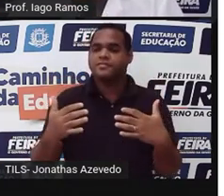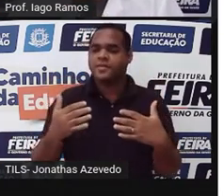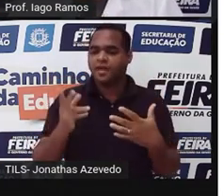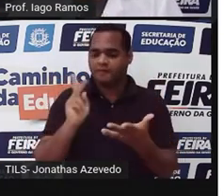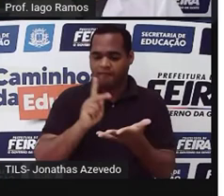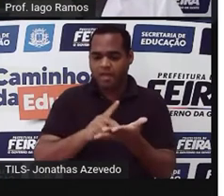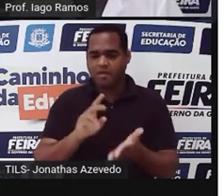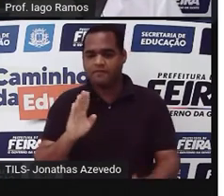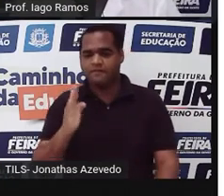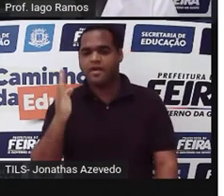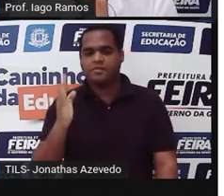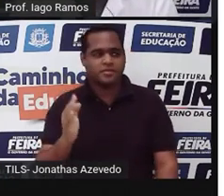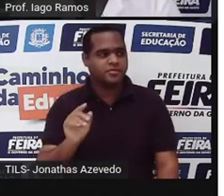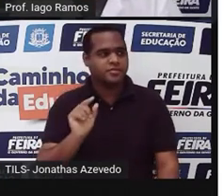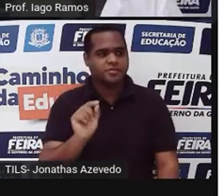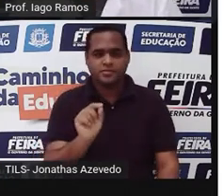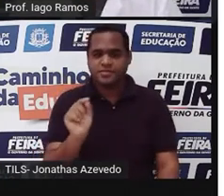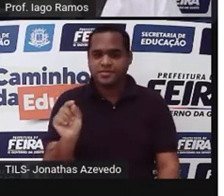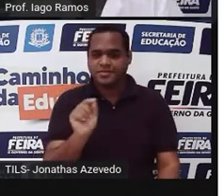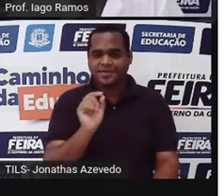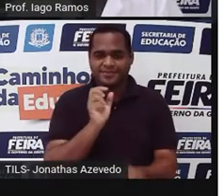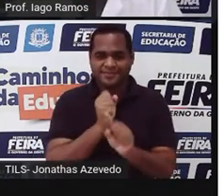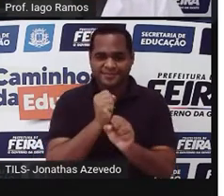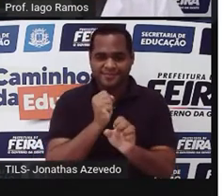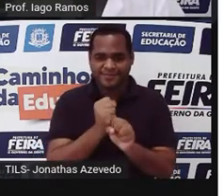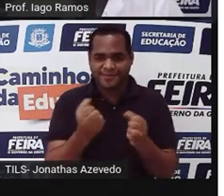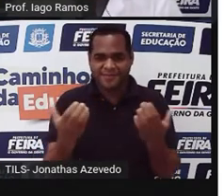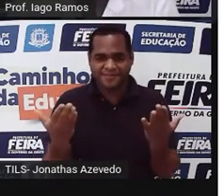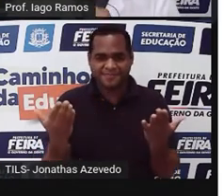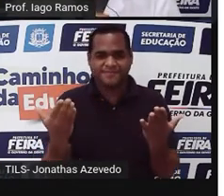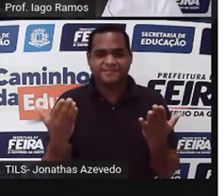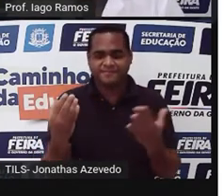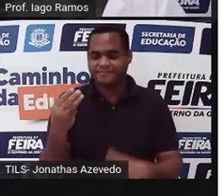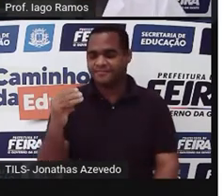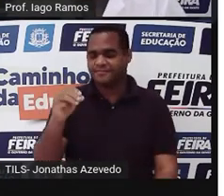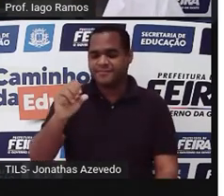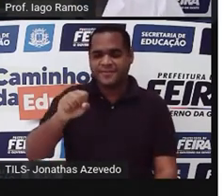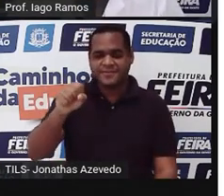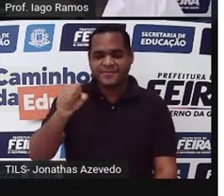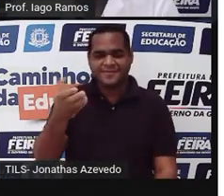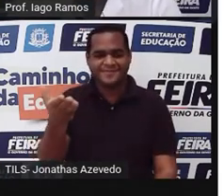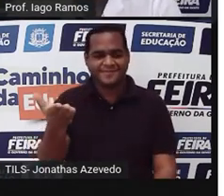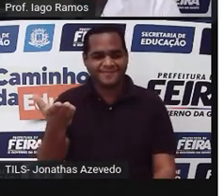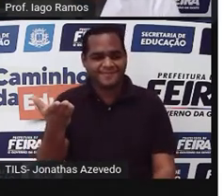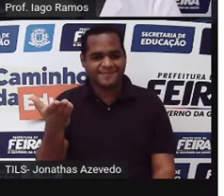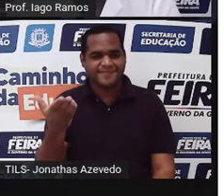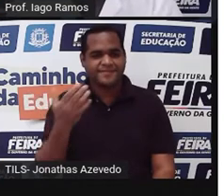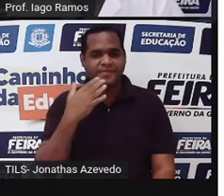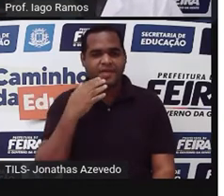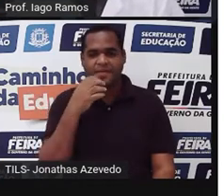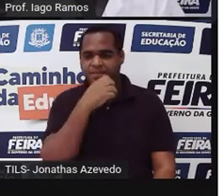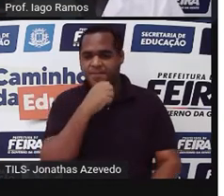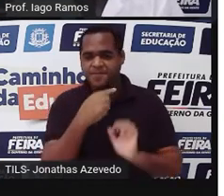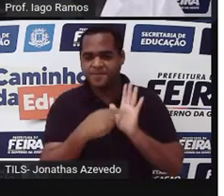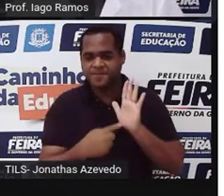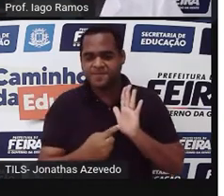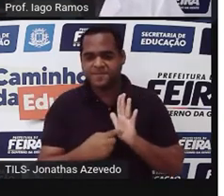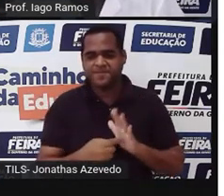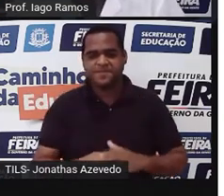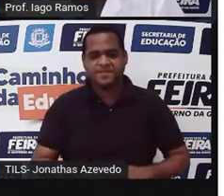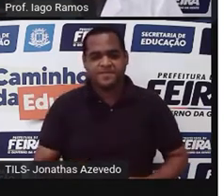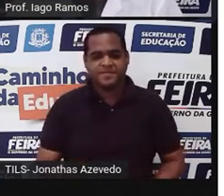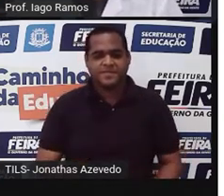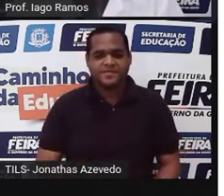isso é verdadeiro ou falso Então vamos lá calculando Olha só 30 segundos é na calculadora é rápido